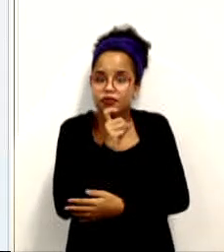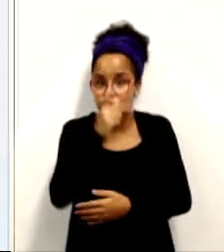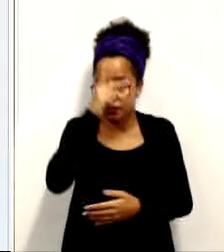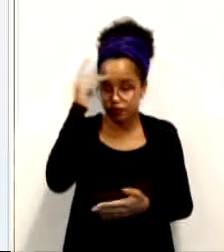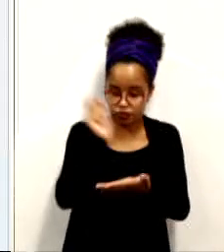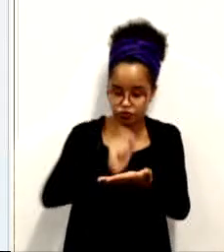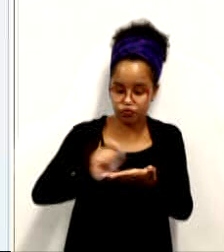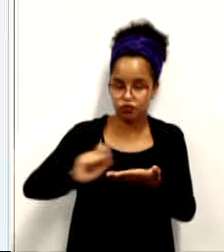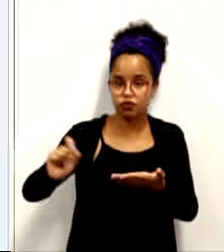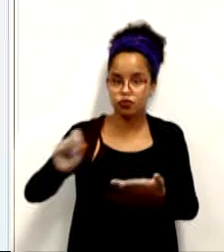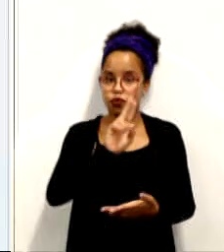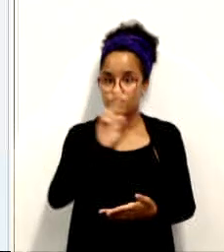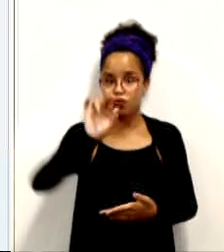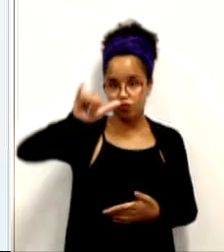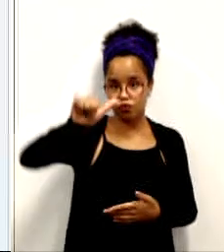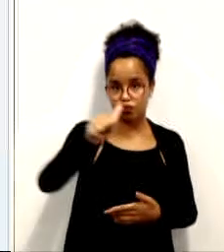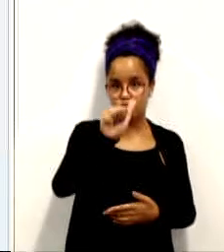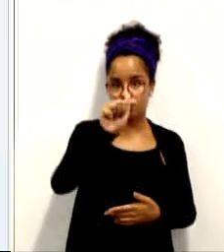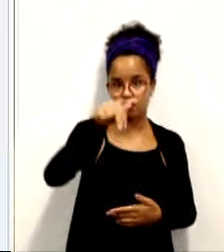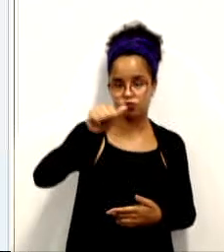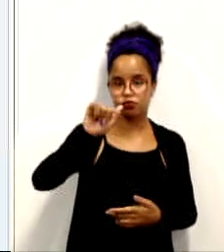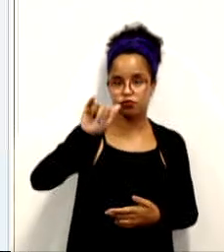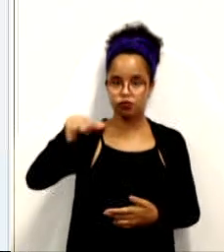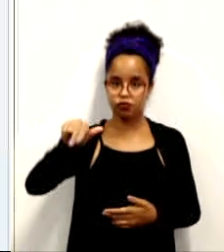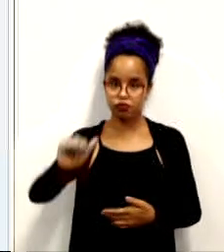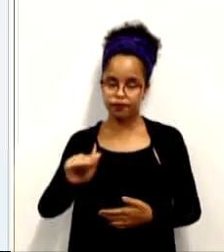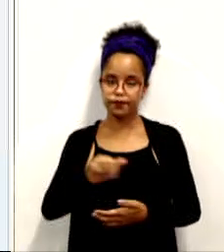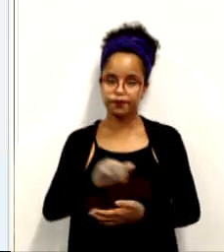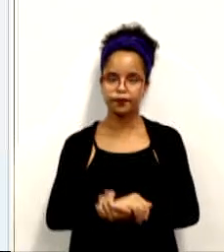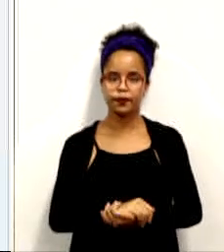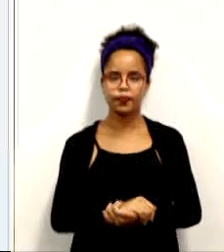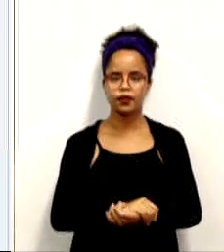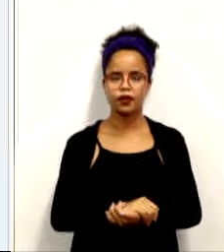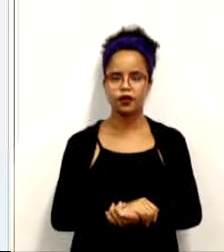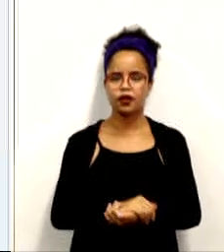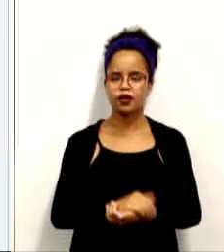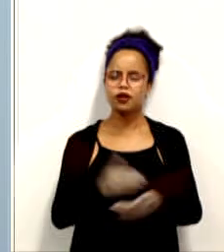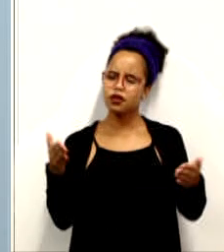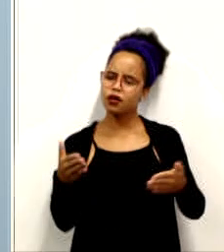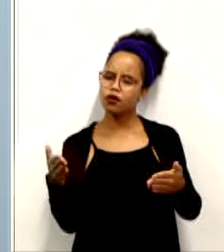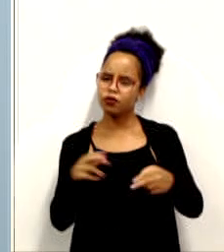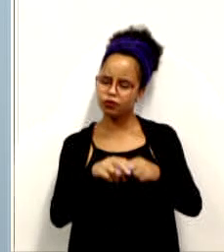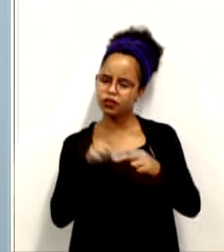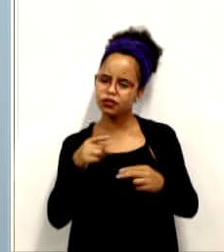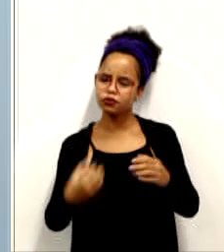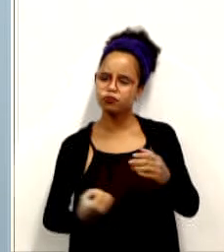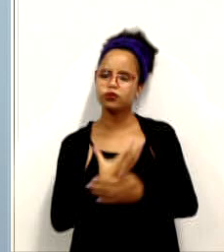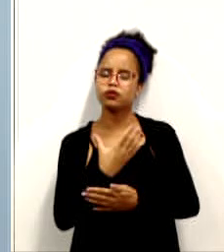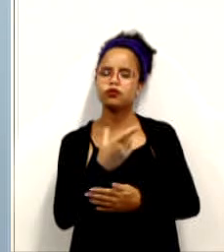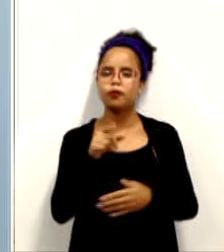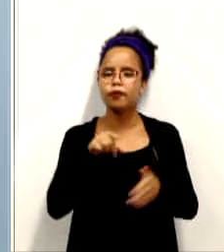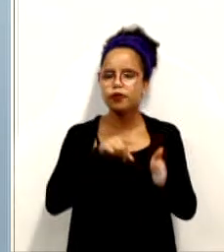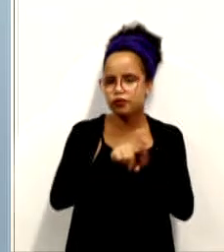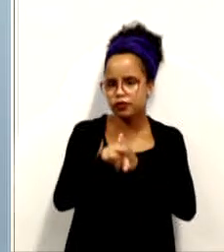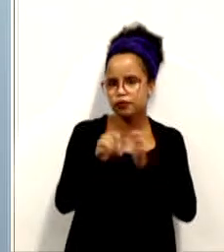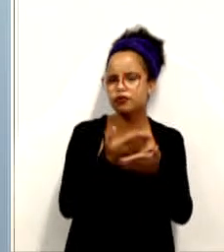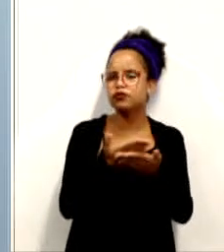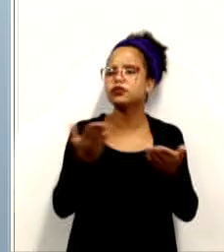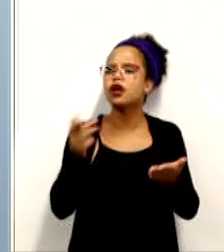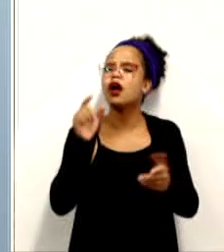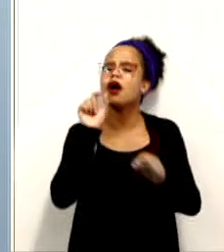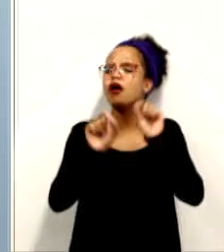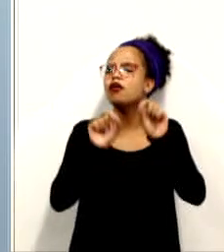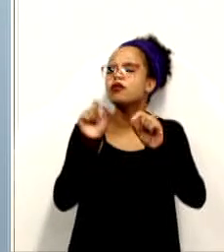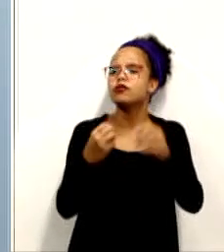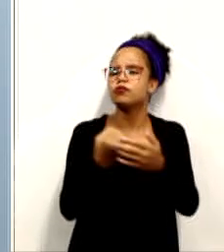Janaína Richardo. E agora, diante desse poema, eu vou perguntar um pouquinho para vocês. Que planta é essa que vive no